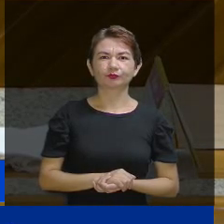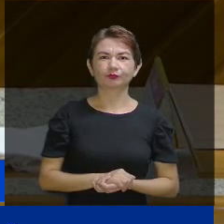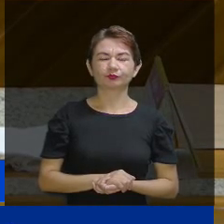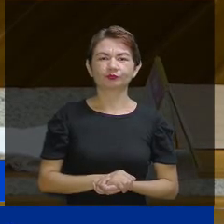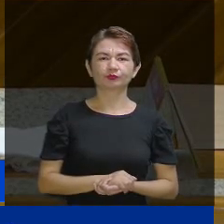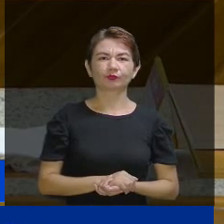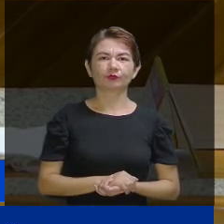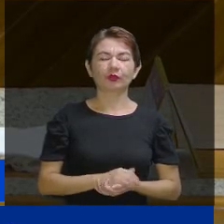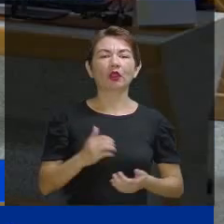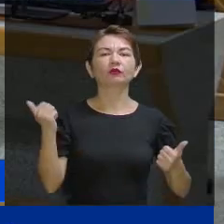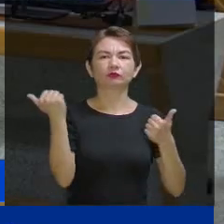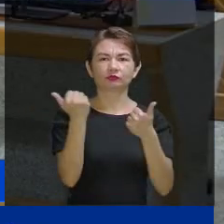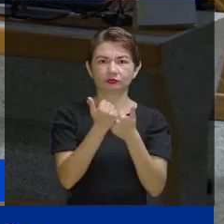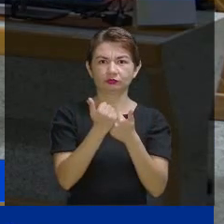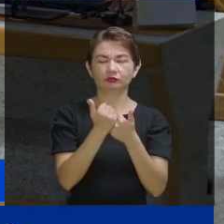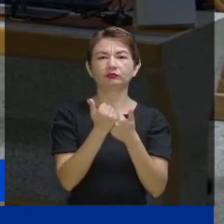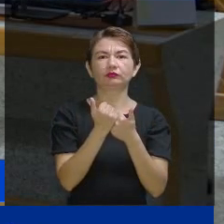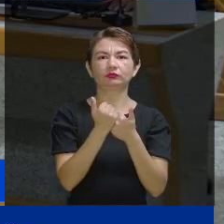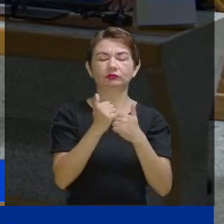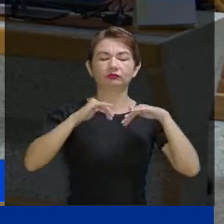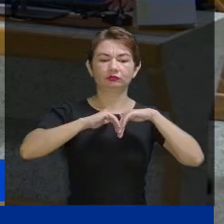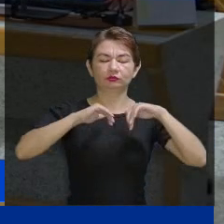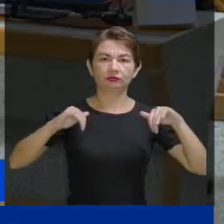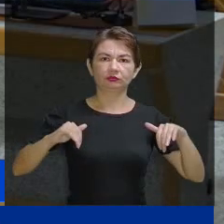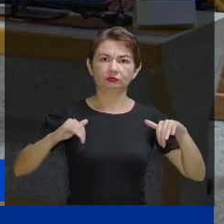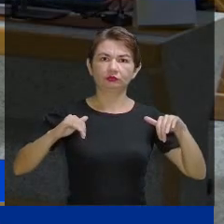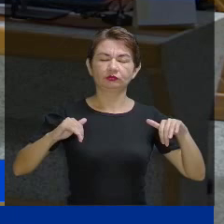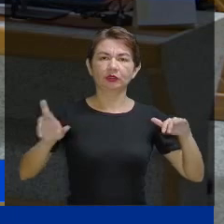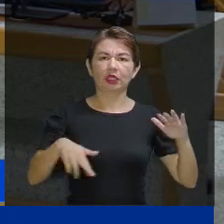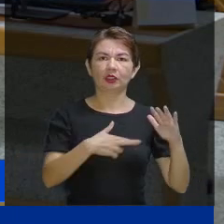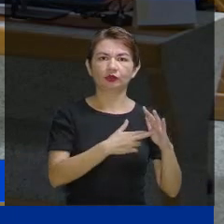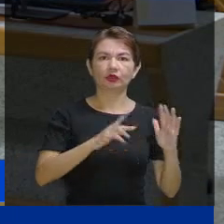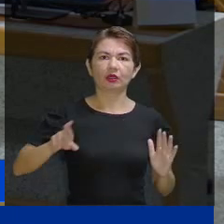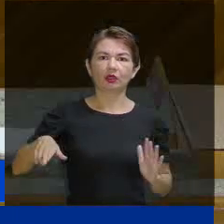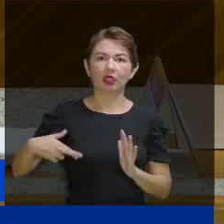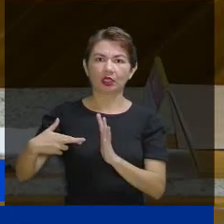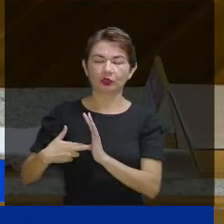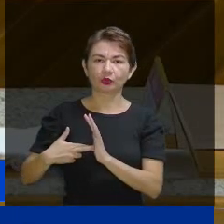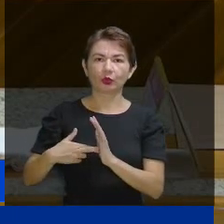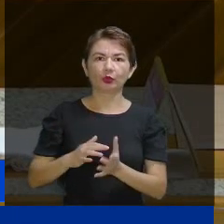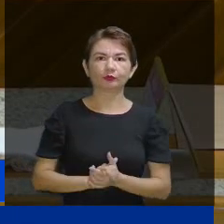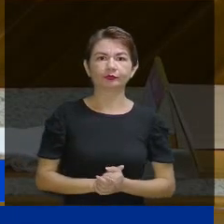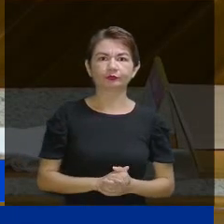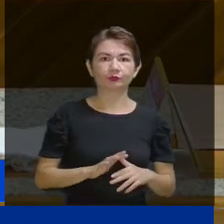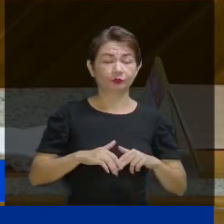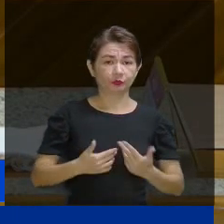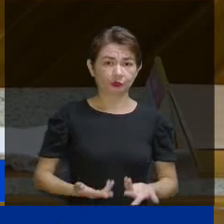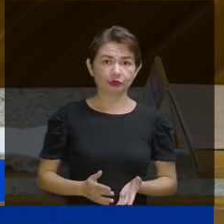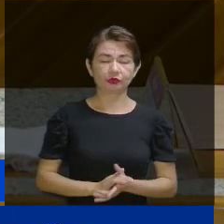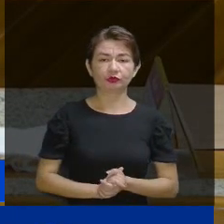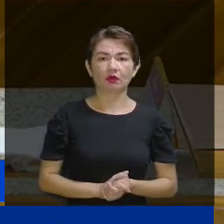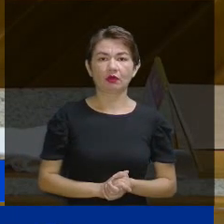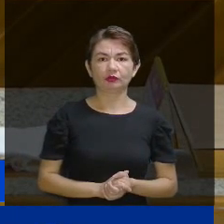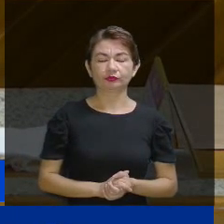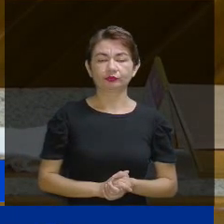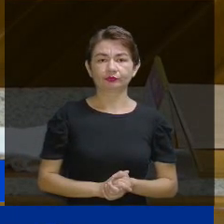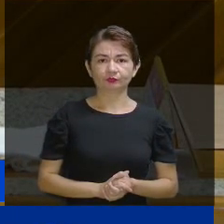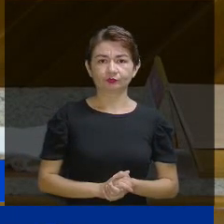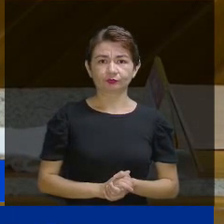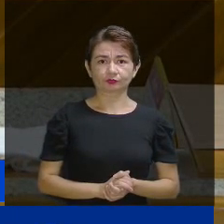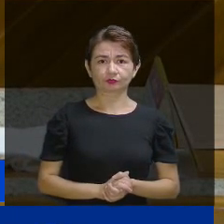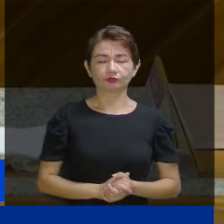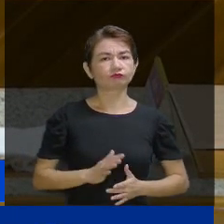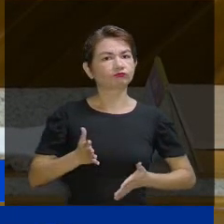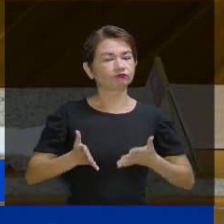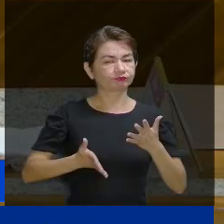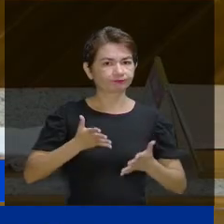coligação. E aí é feita uma redistribuição, a relatoria da haverá, naturalmente, uma redistribuição do feito, e aí o relator, então, deve